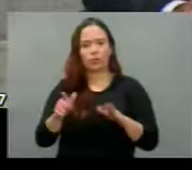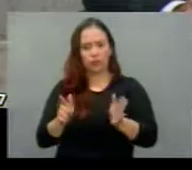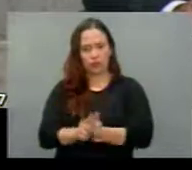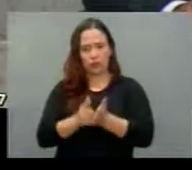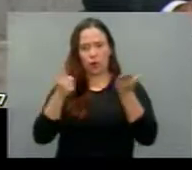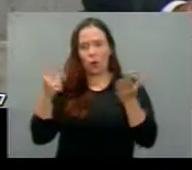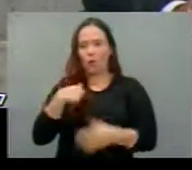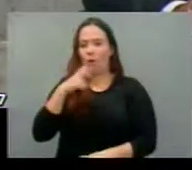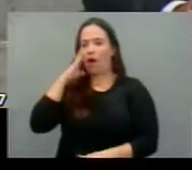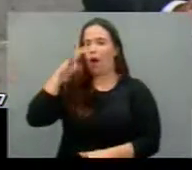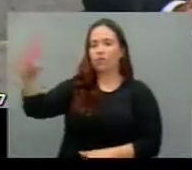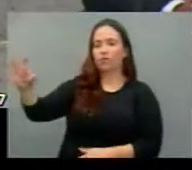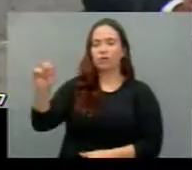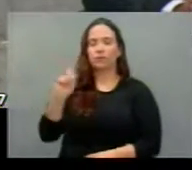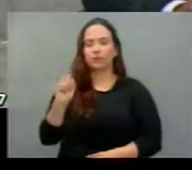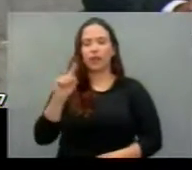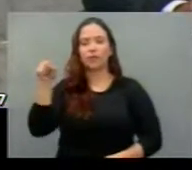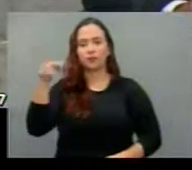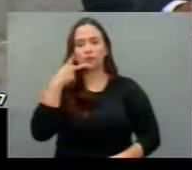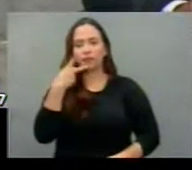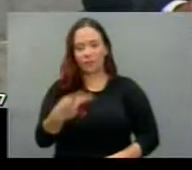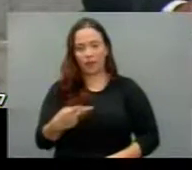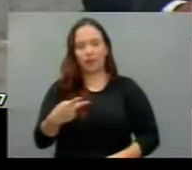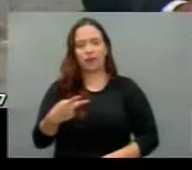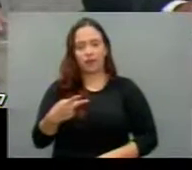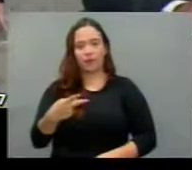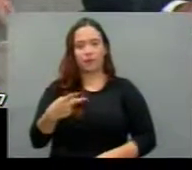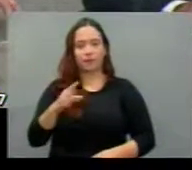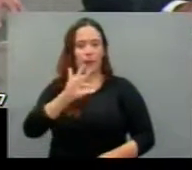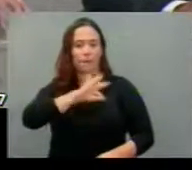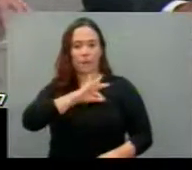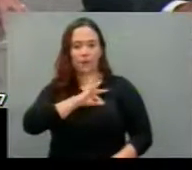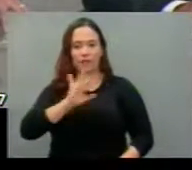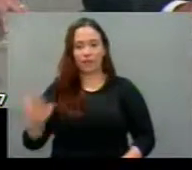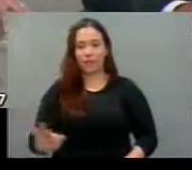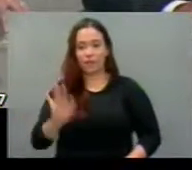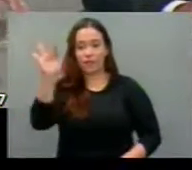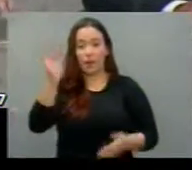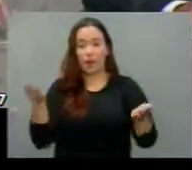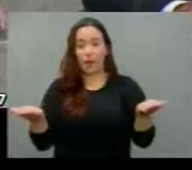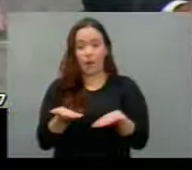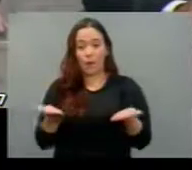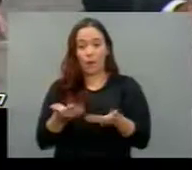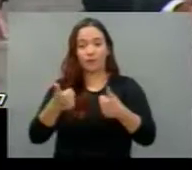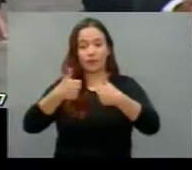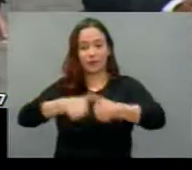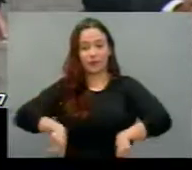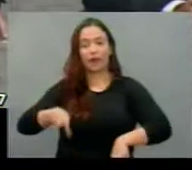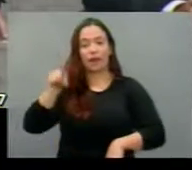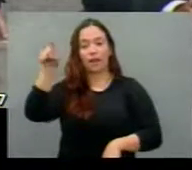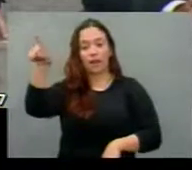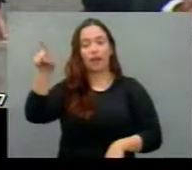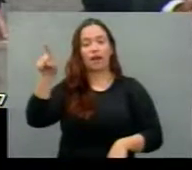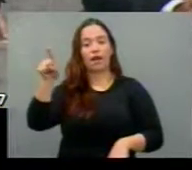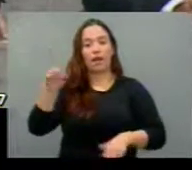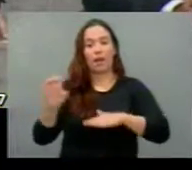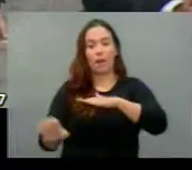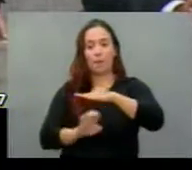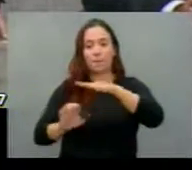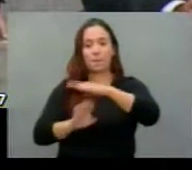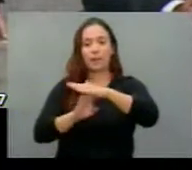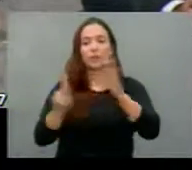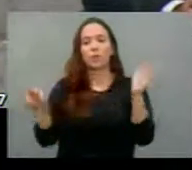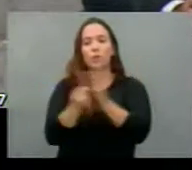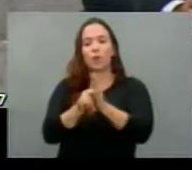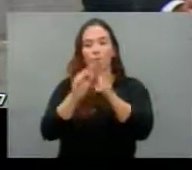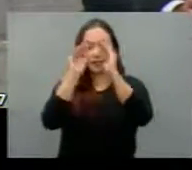estou questionando. A operação que Vossa Excelência mencionou, de que a Polícia Federal está hoje dentro da Confederal, que é uma empresa do senador Eunício